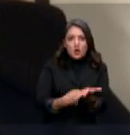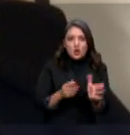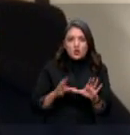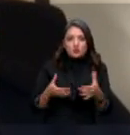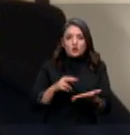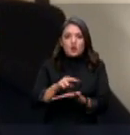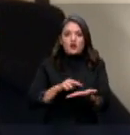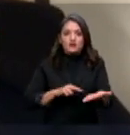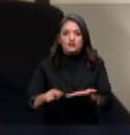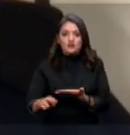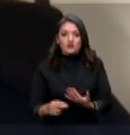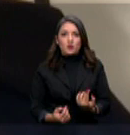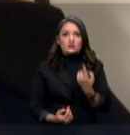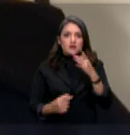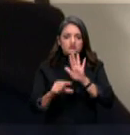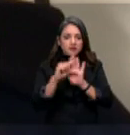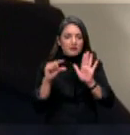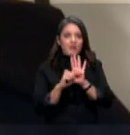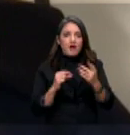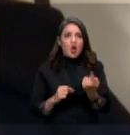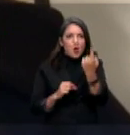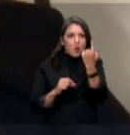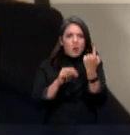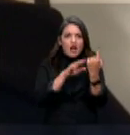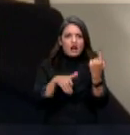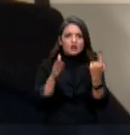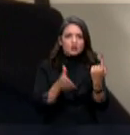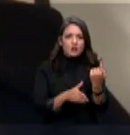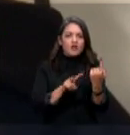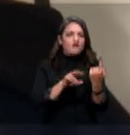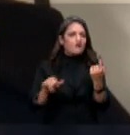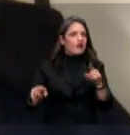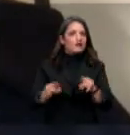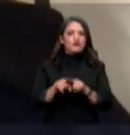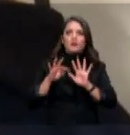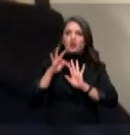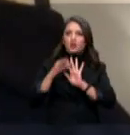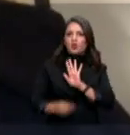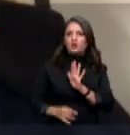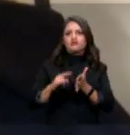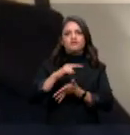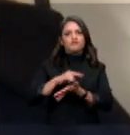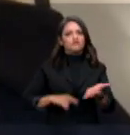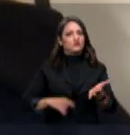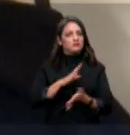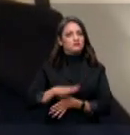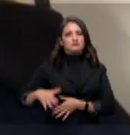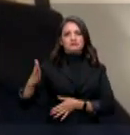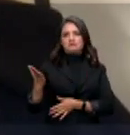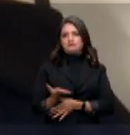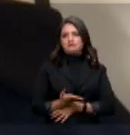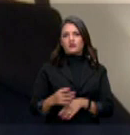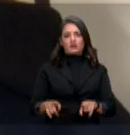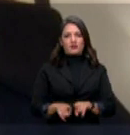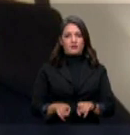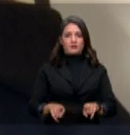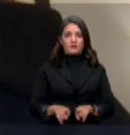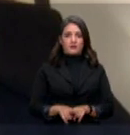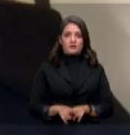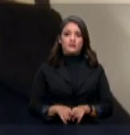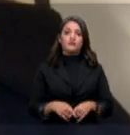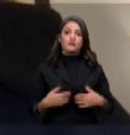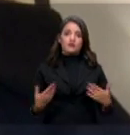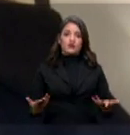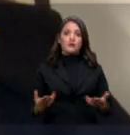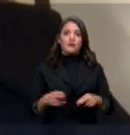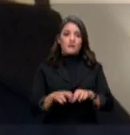de uma cláusula demandaria certamente a ineficácia do acordo em sua integralidade, inclusive em